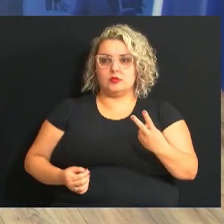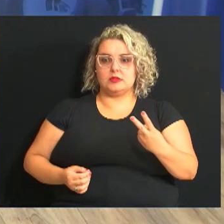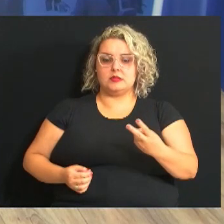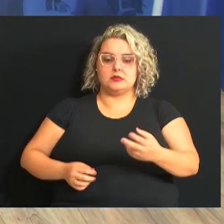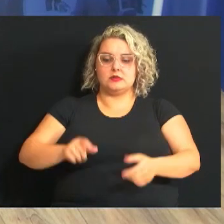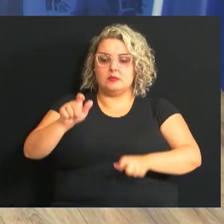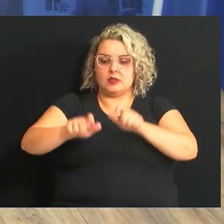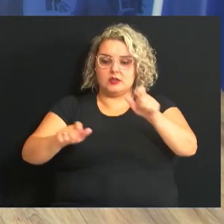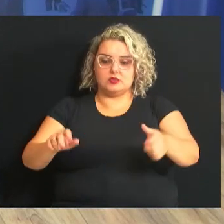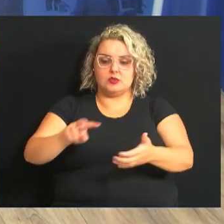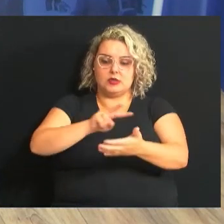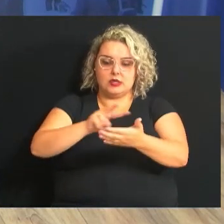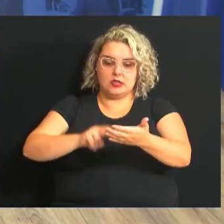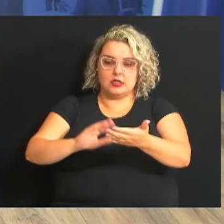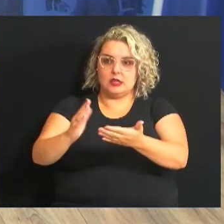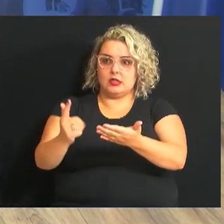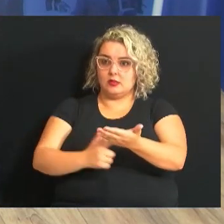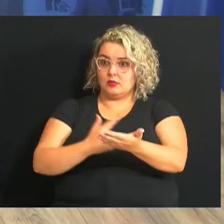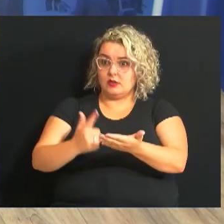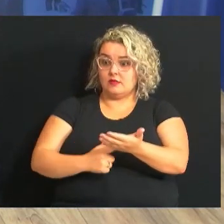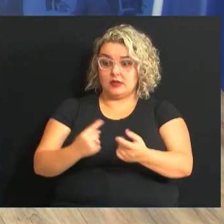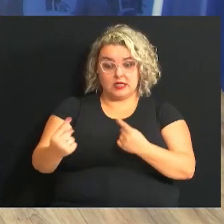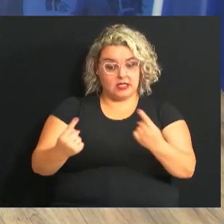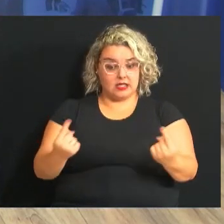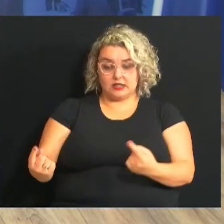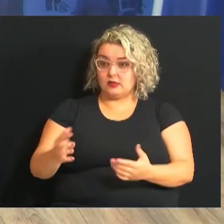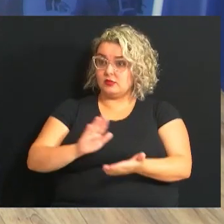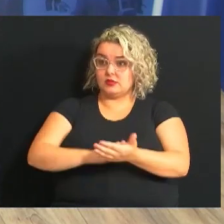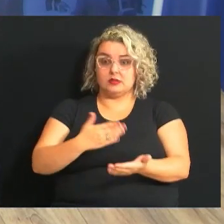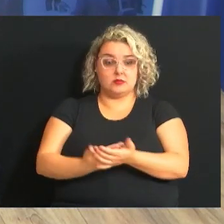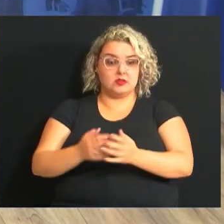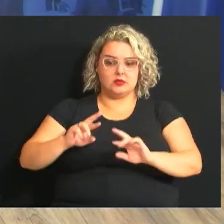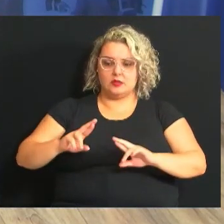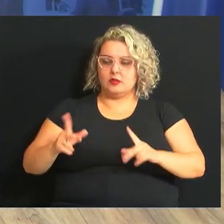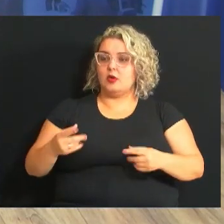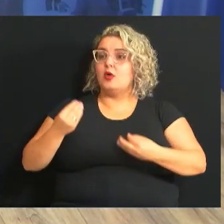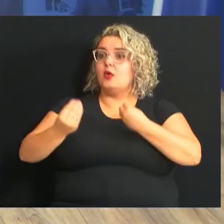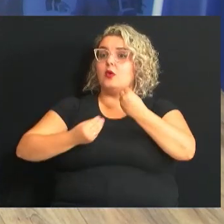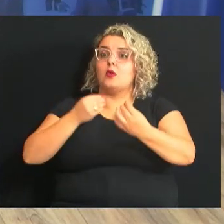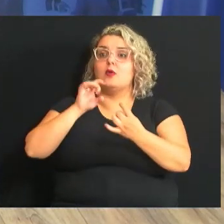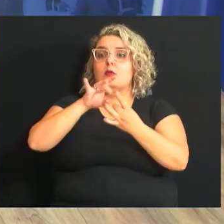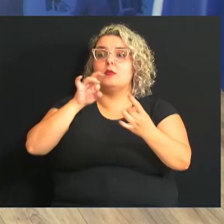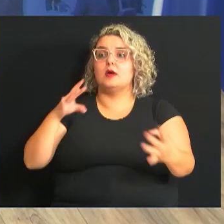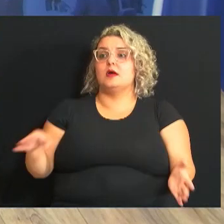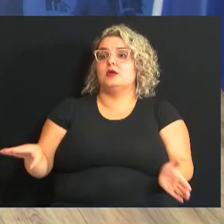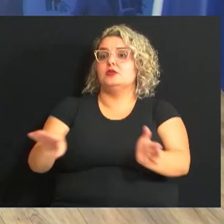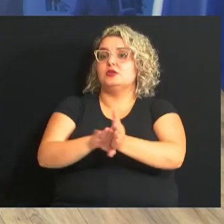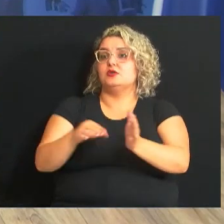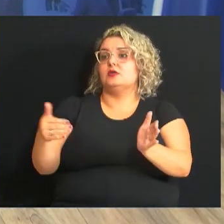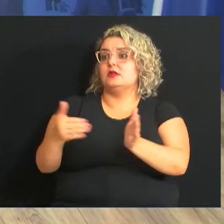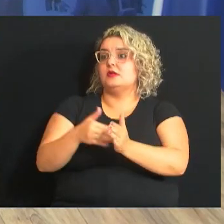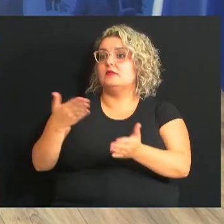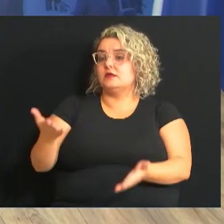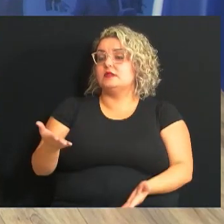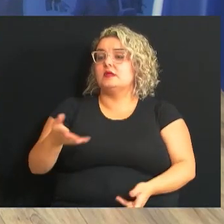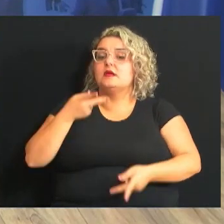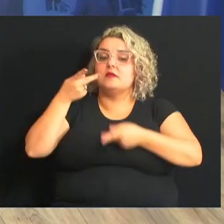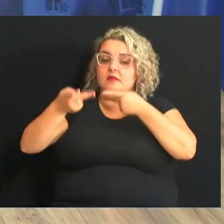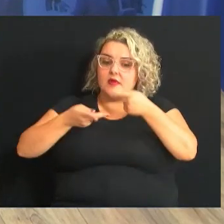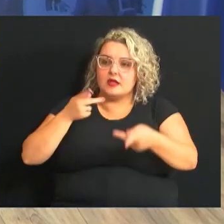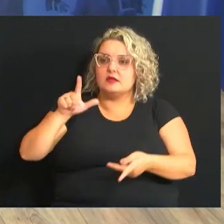tem uma interpretação. Como é que tem sido os feedbacks? Como é que as pessoas chegam até você e contam após ter lido o